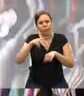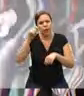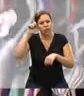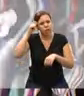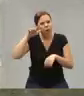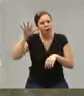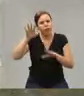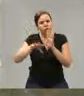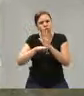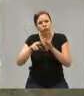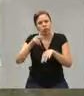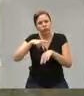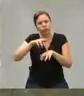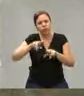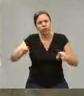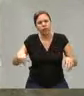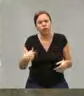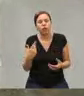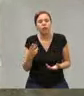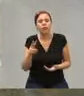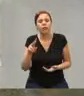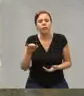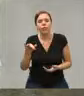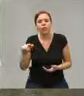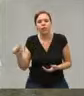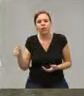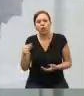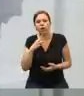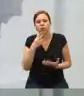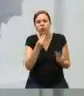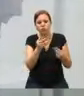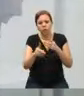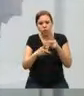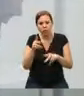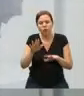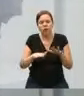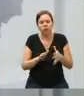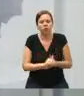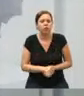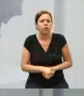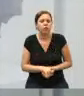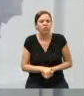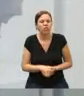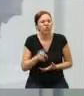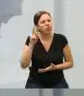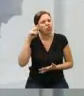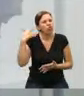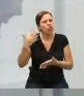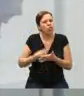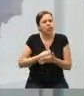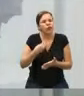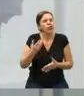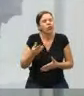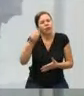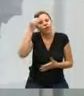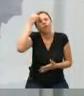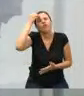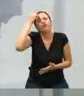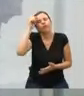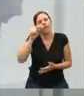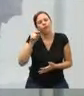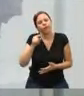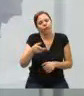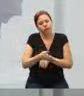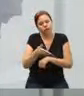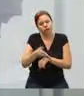gente já está ajudando também. Agora, Vânia, você conhece muitas pessoas, acaba conhecendo muitas histórias, né? O que mais te marcou nessas